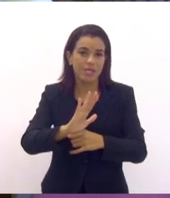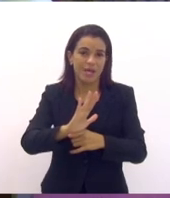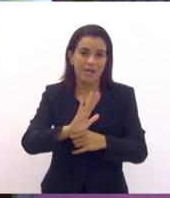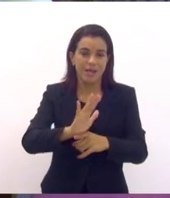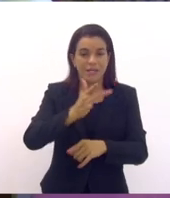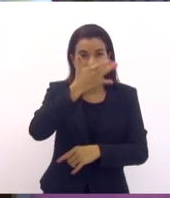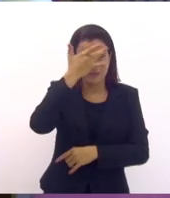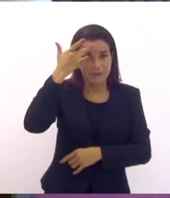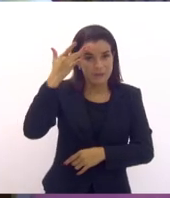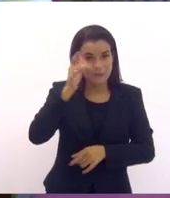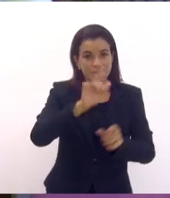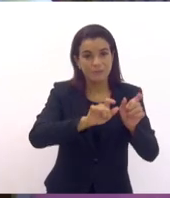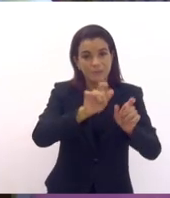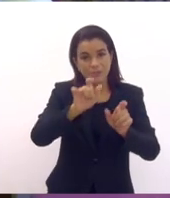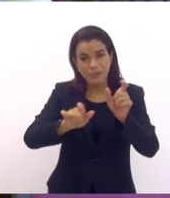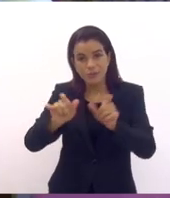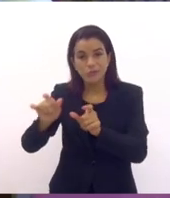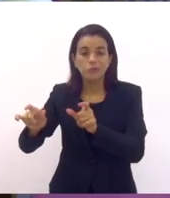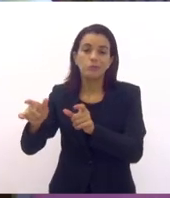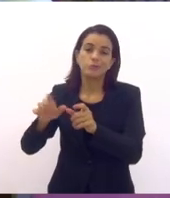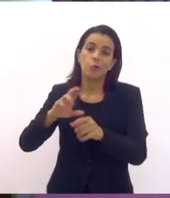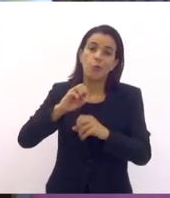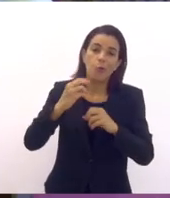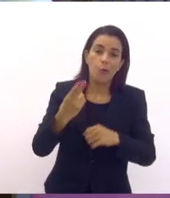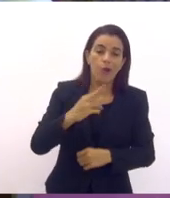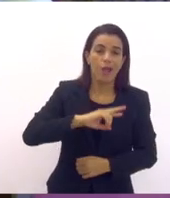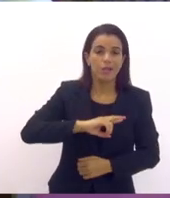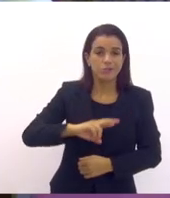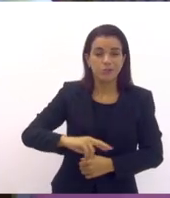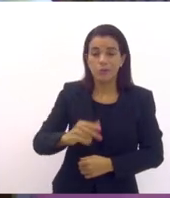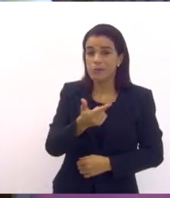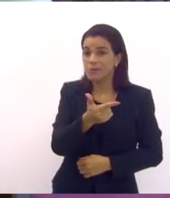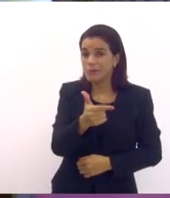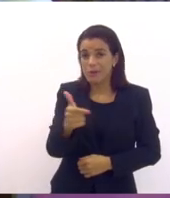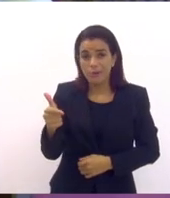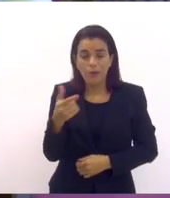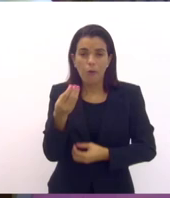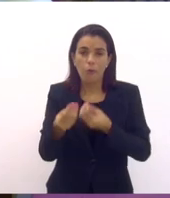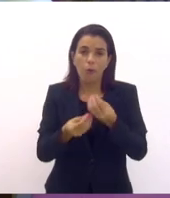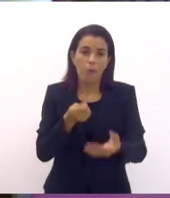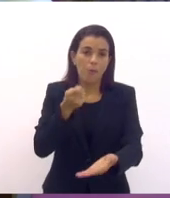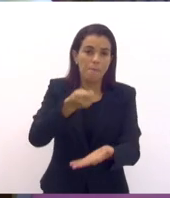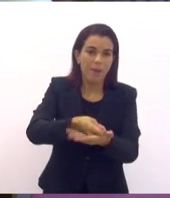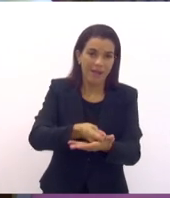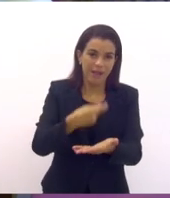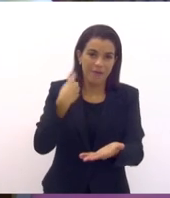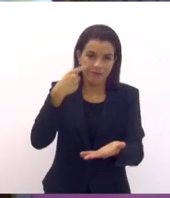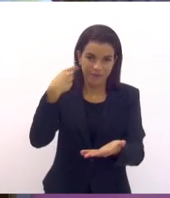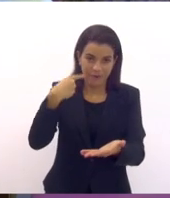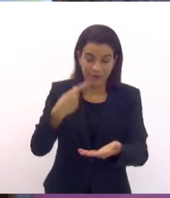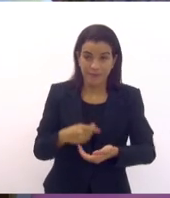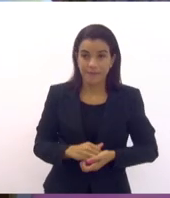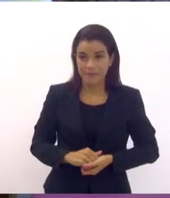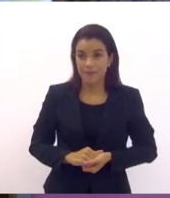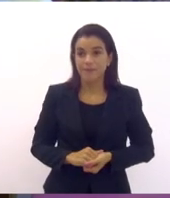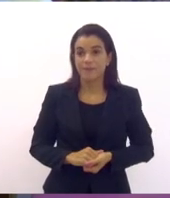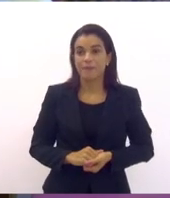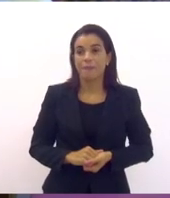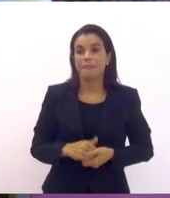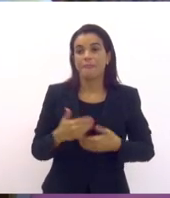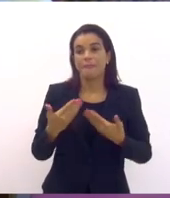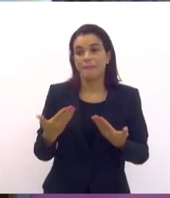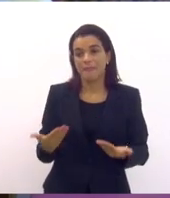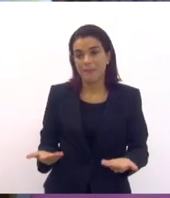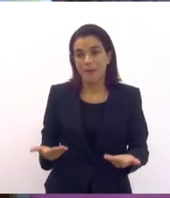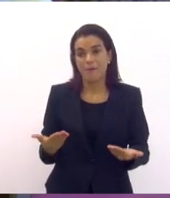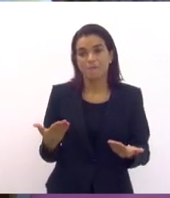que não podem Ou aquelas religiões que não tem como fazê-lo certo então Dr IOR O